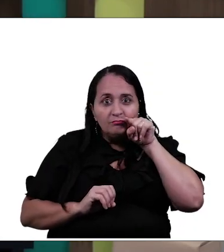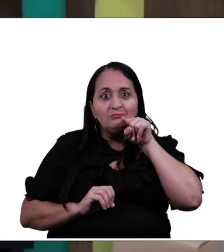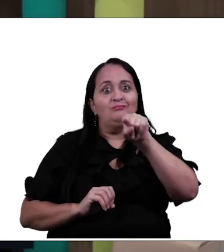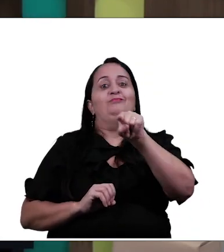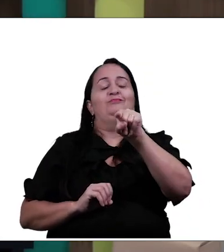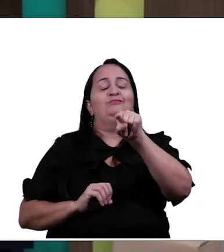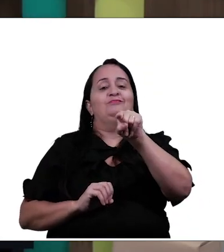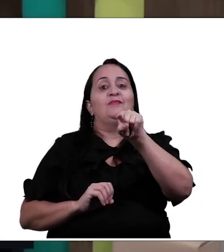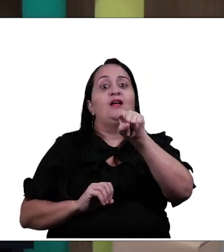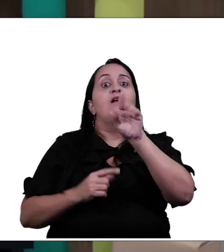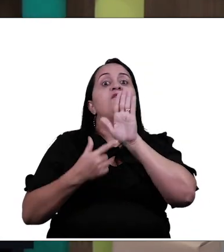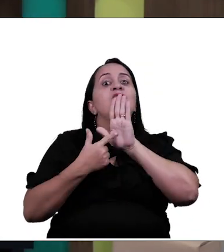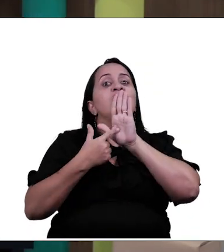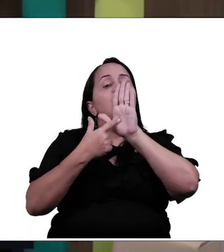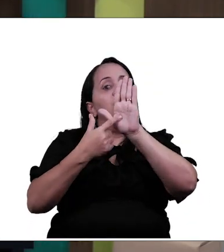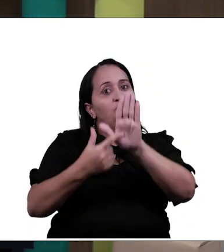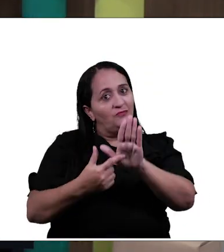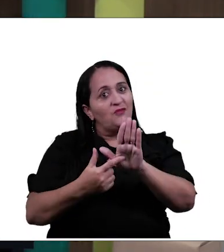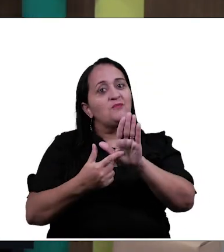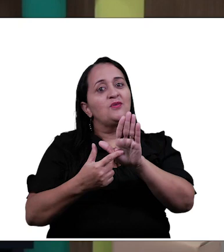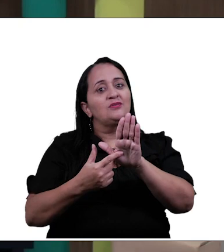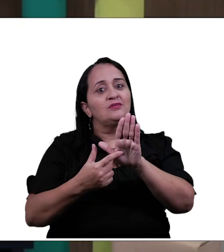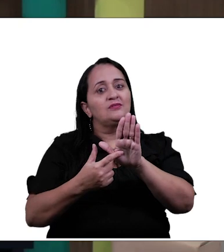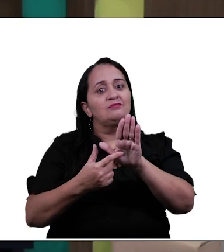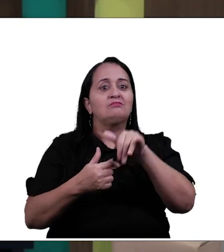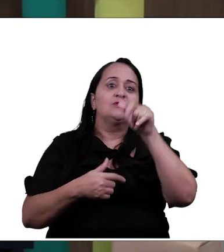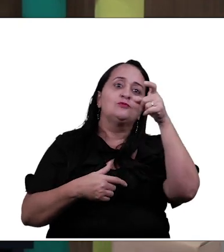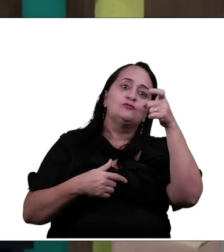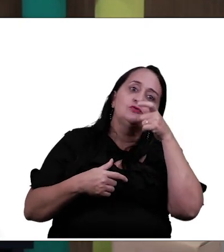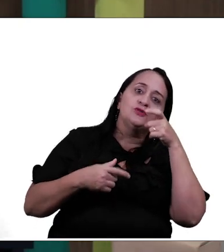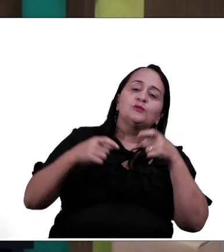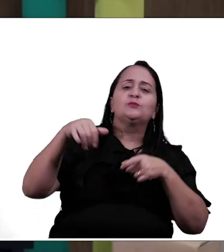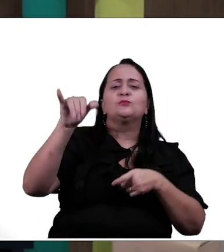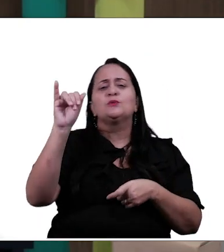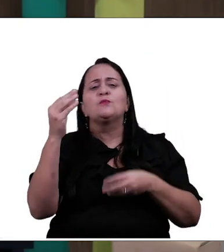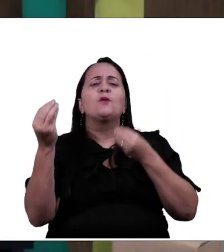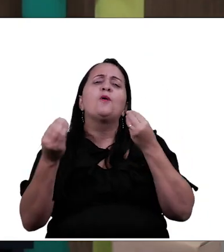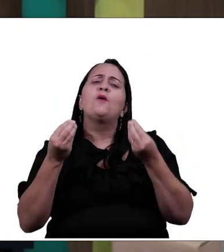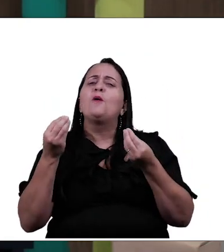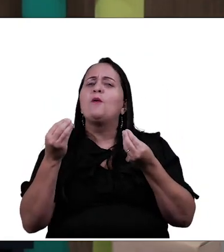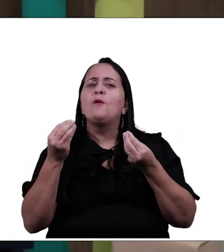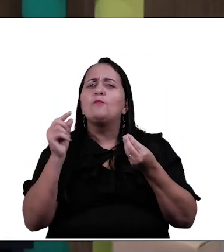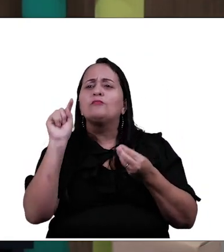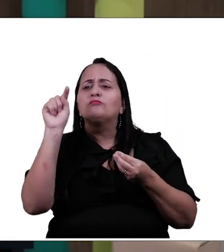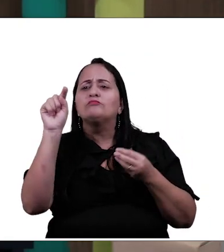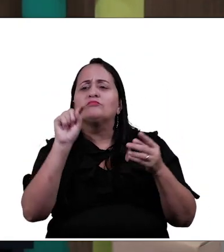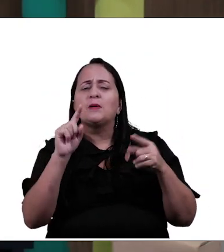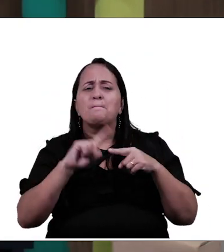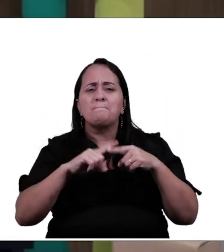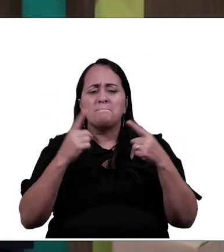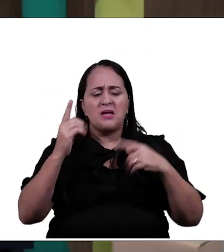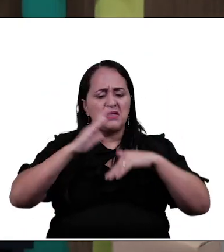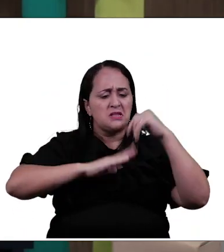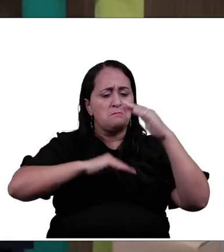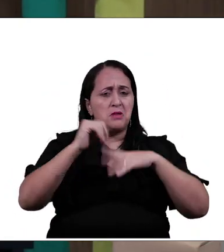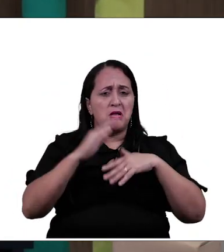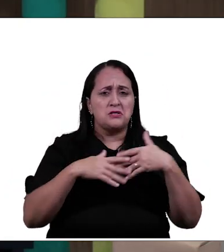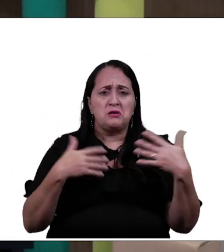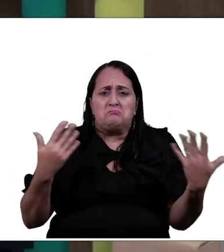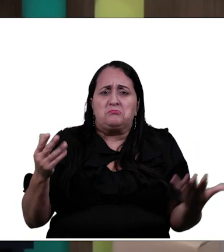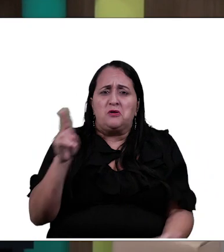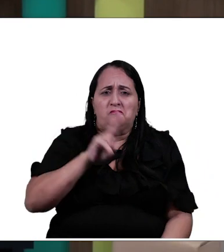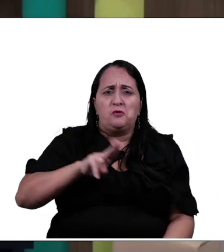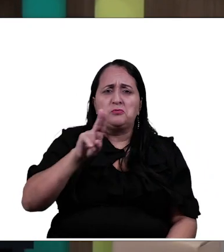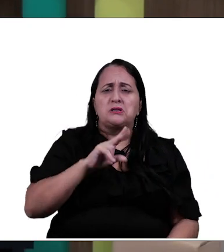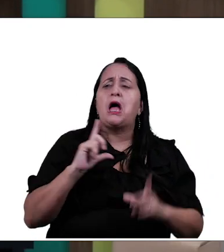Q menos, todos os racionais negativos. Mas aí a gente coloca o zero. E o que é o